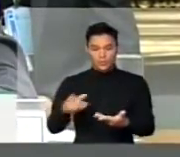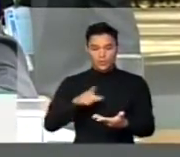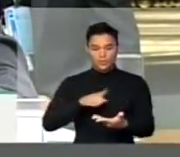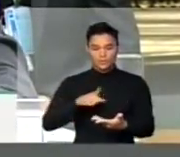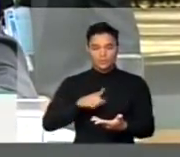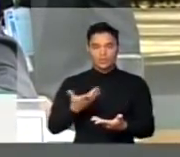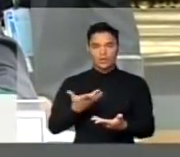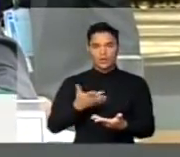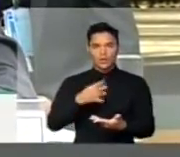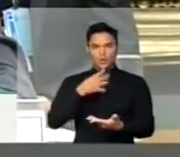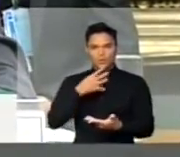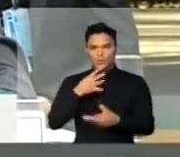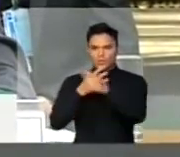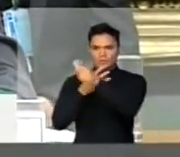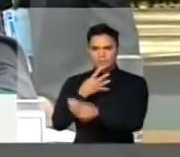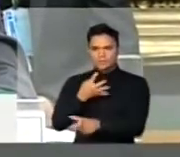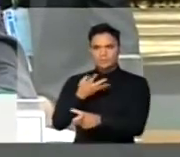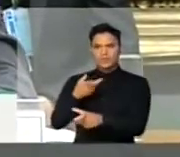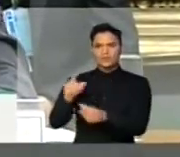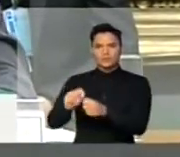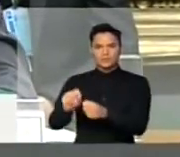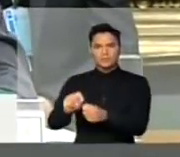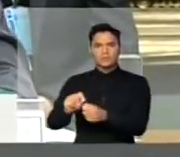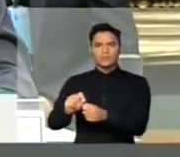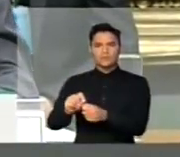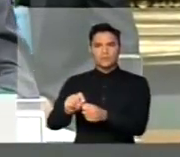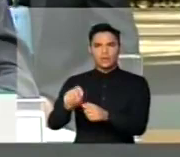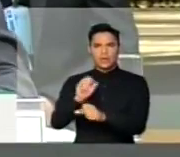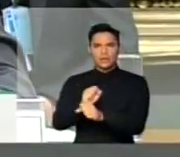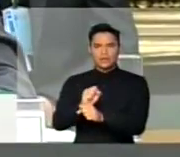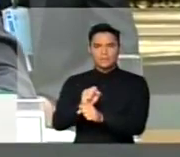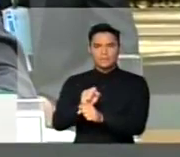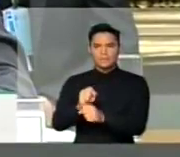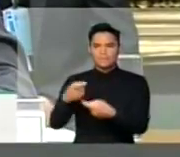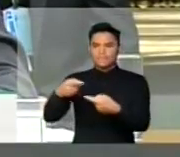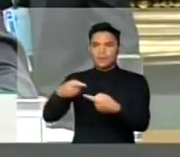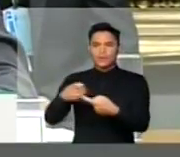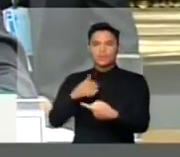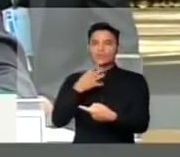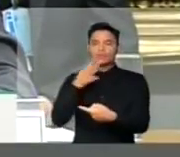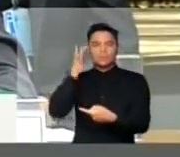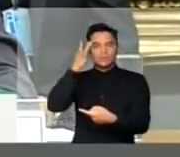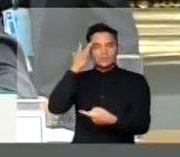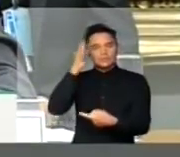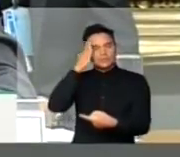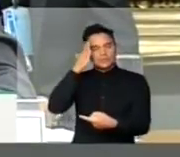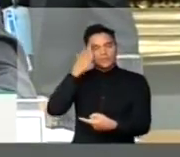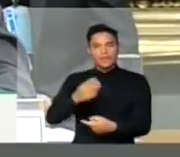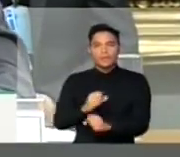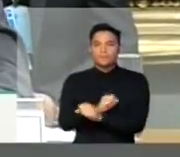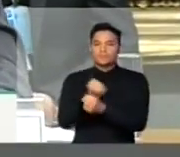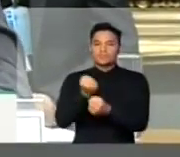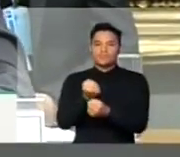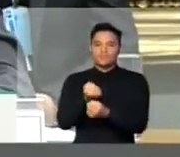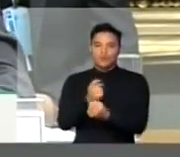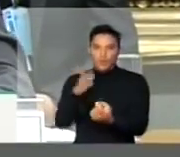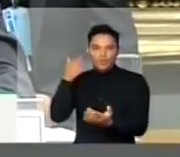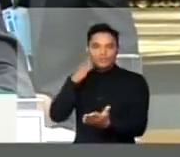tem conhecimento da impossibilidade do cumprimento da meta fiscal.